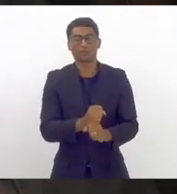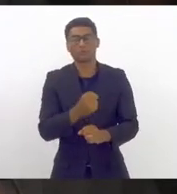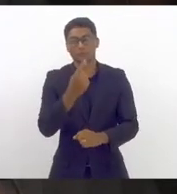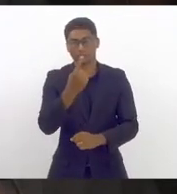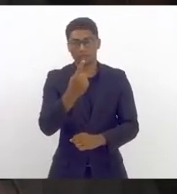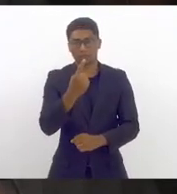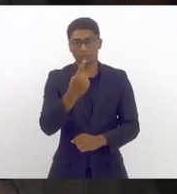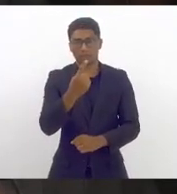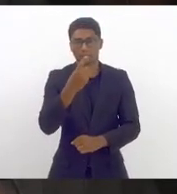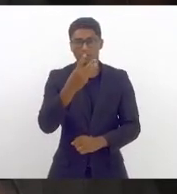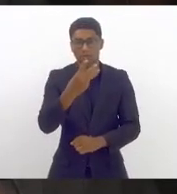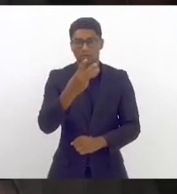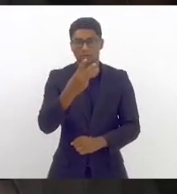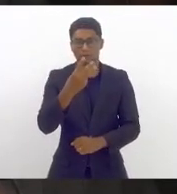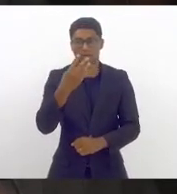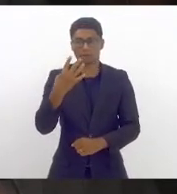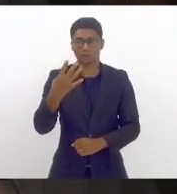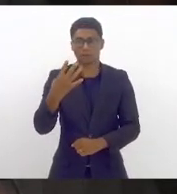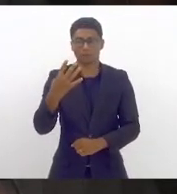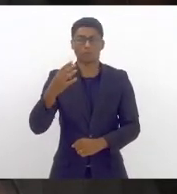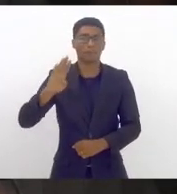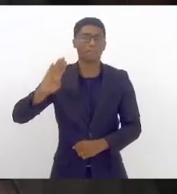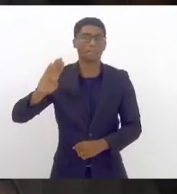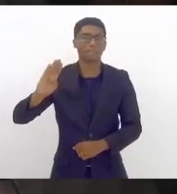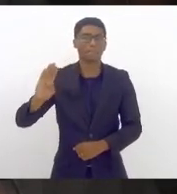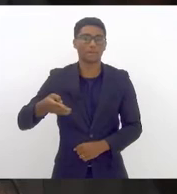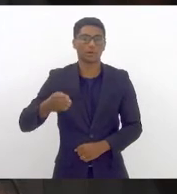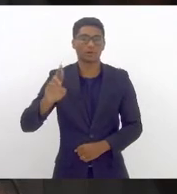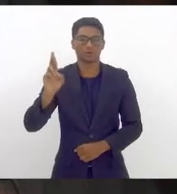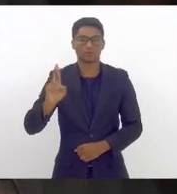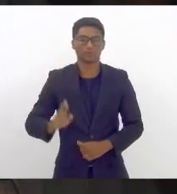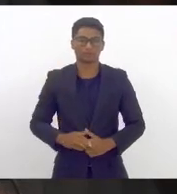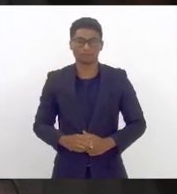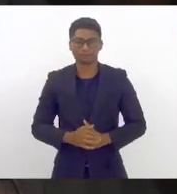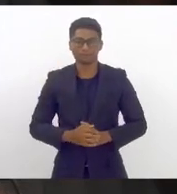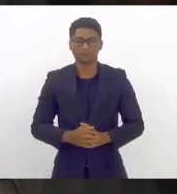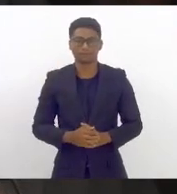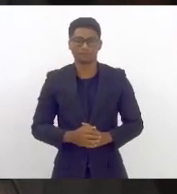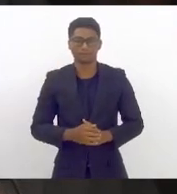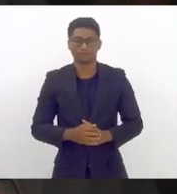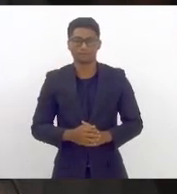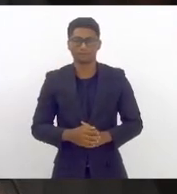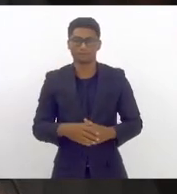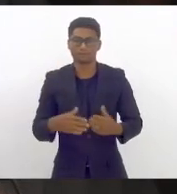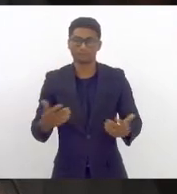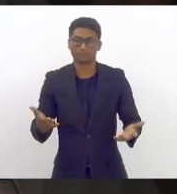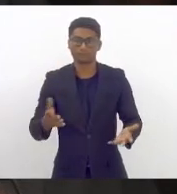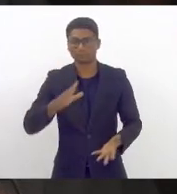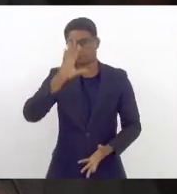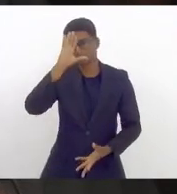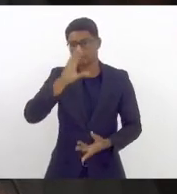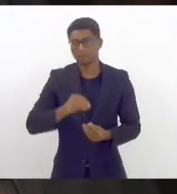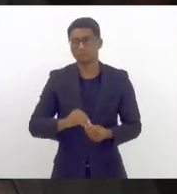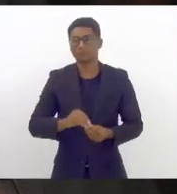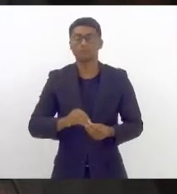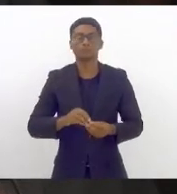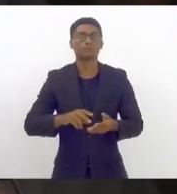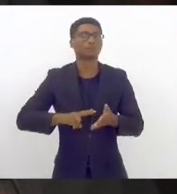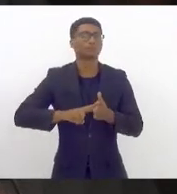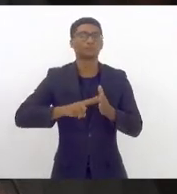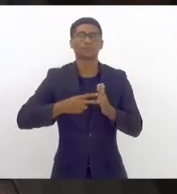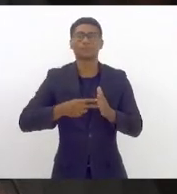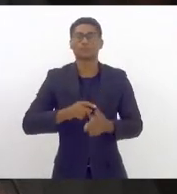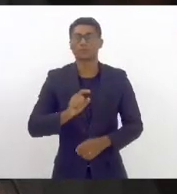134 bilhões de reais isso simboliza a dizer que